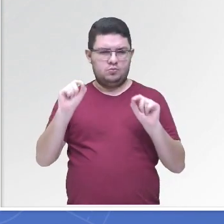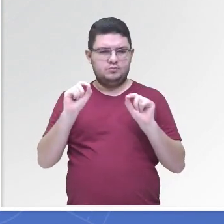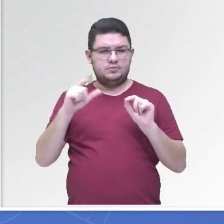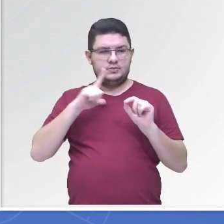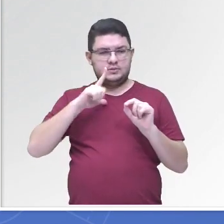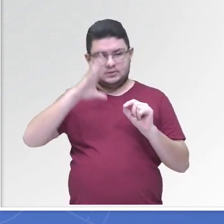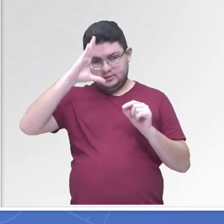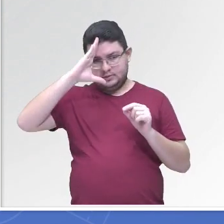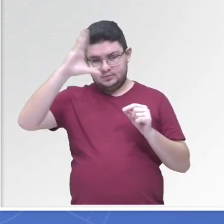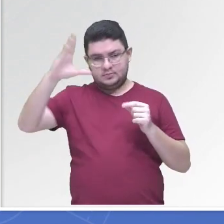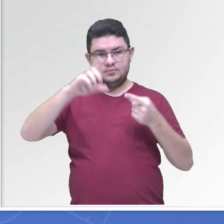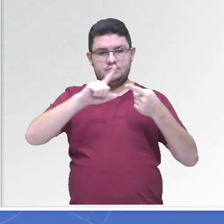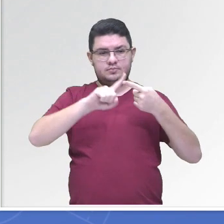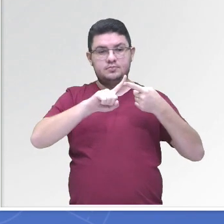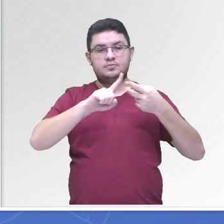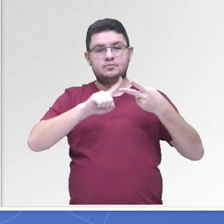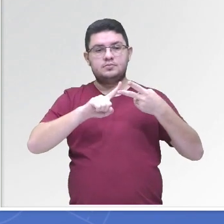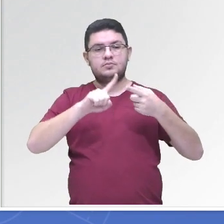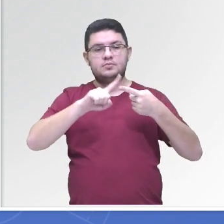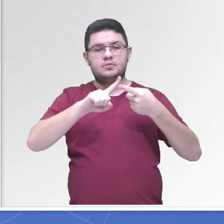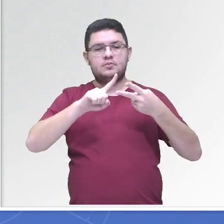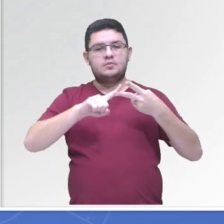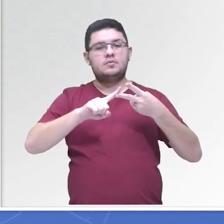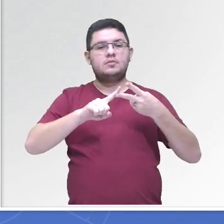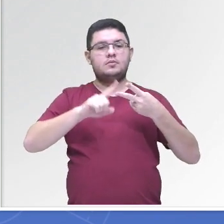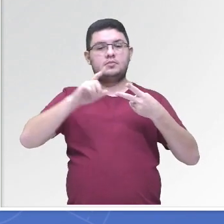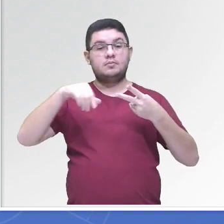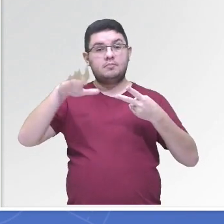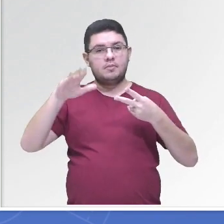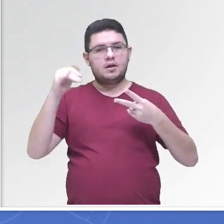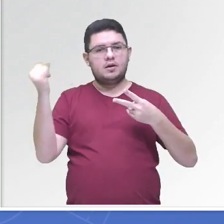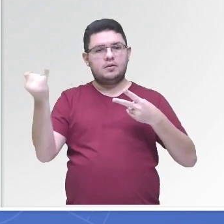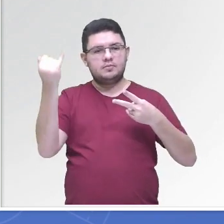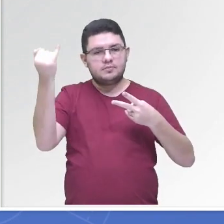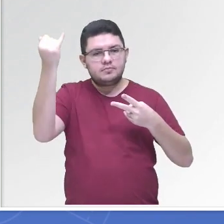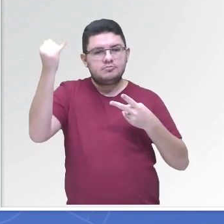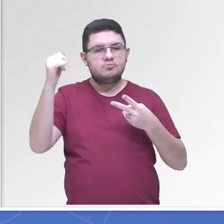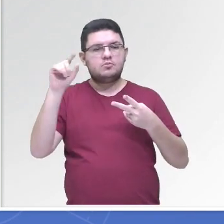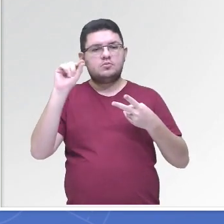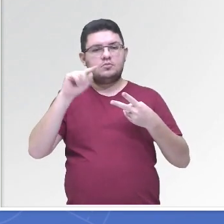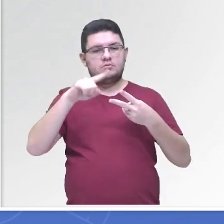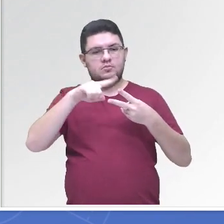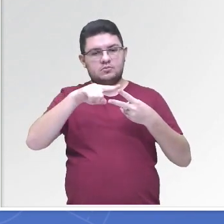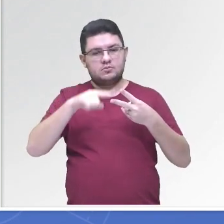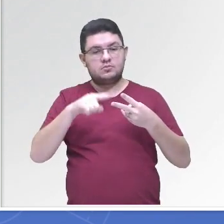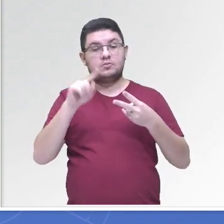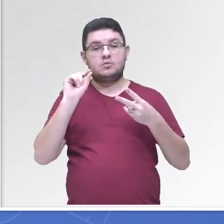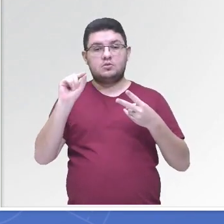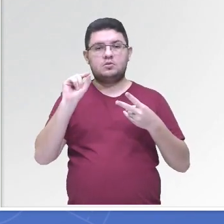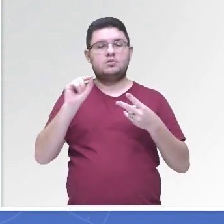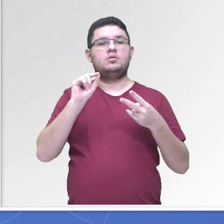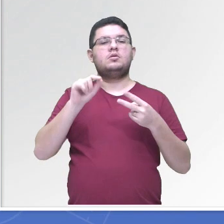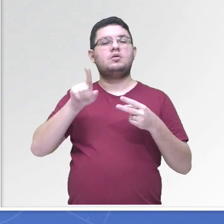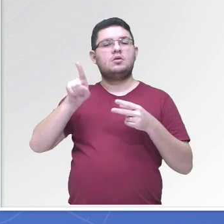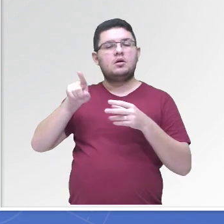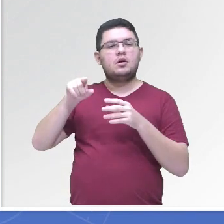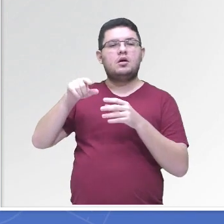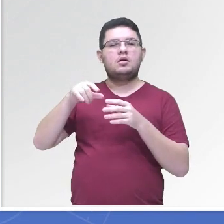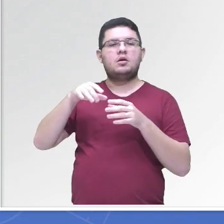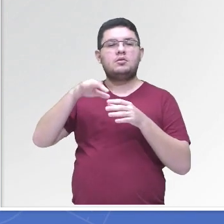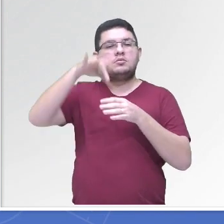Os mais importantes são aqueles que a gente chama de princípio ativo, que está presente lá e que confere a essa planta as